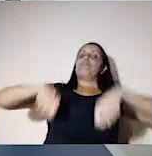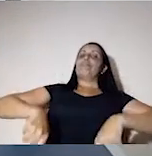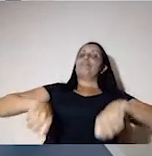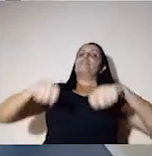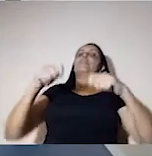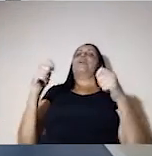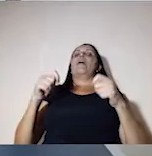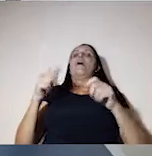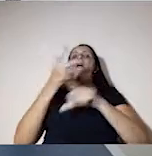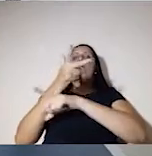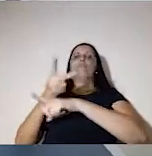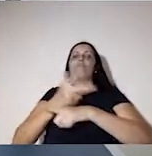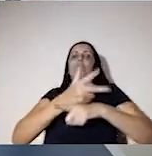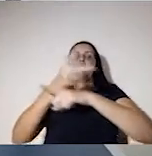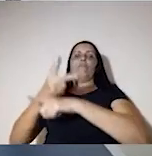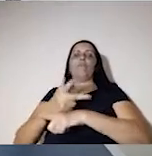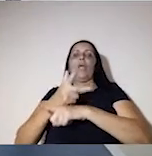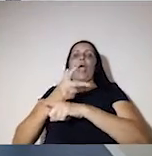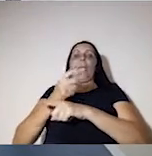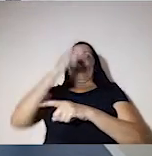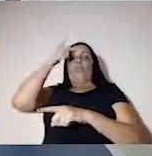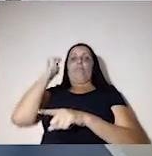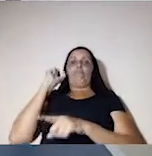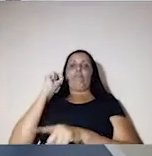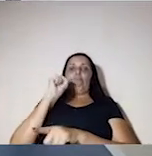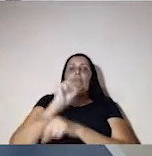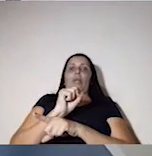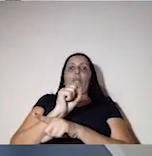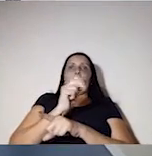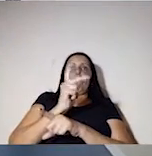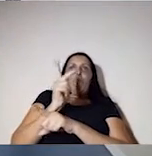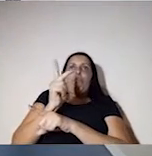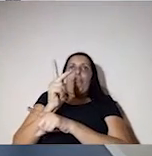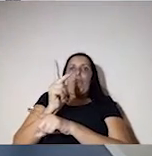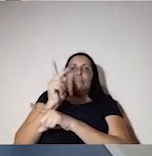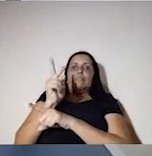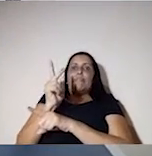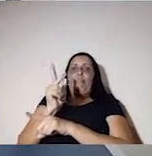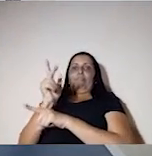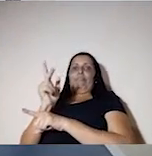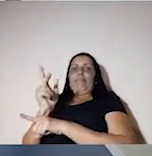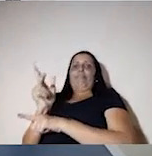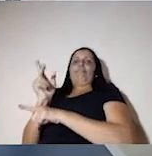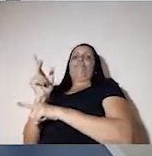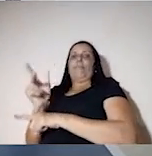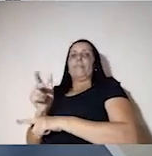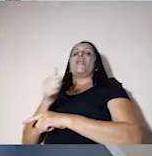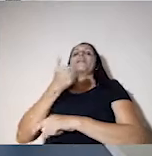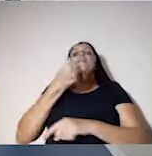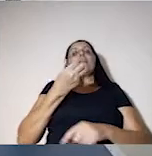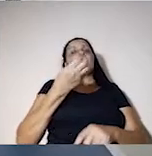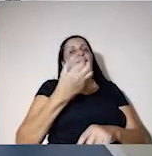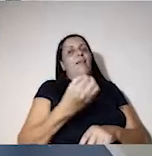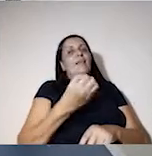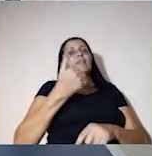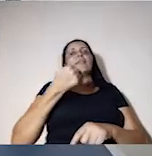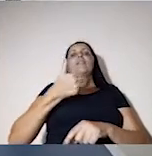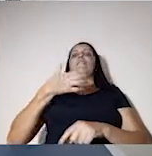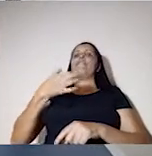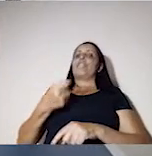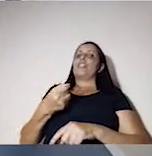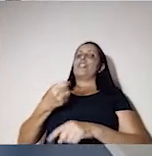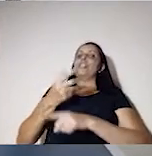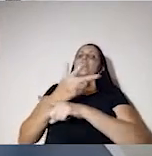dá a capacidade de fazer aquelas câmeras lentas maravilhosas que a gente vê aí, pô, principalmente 60,